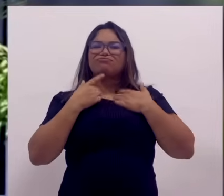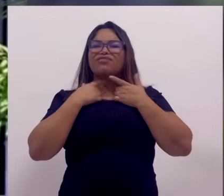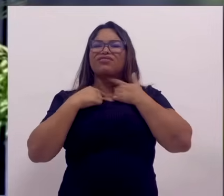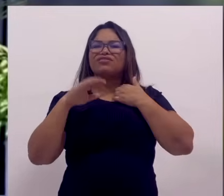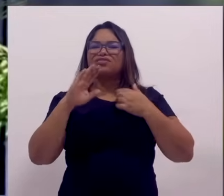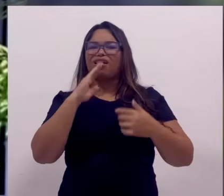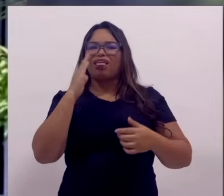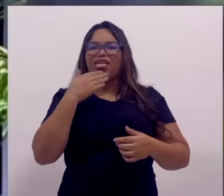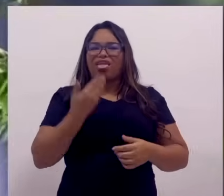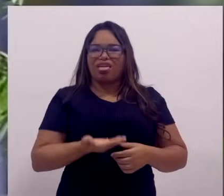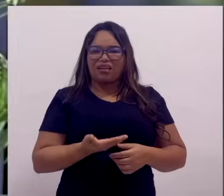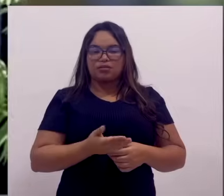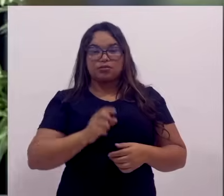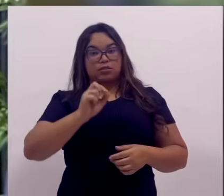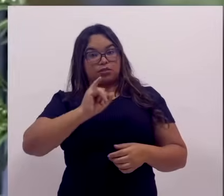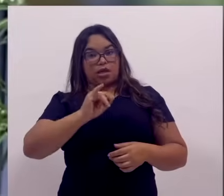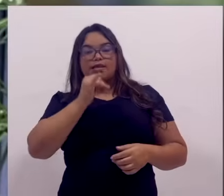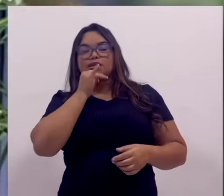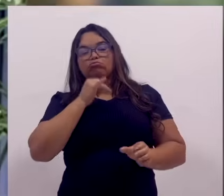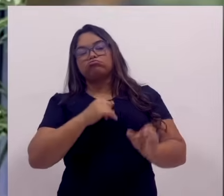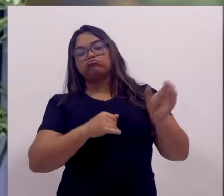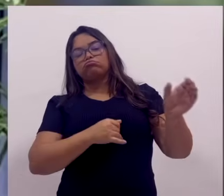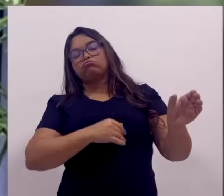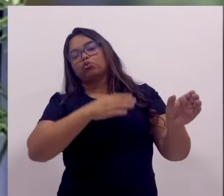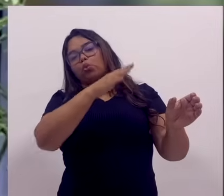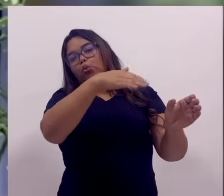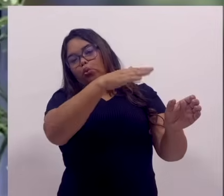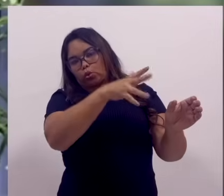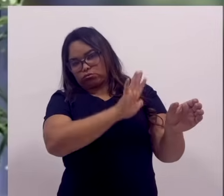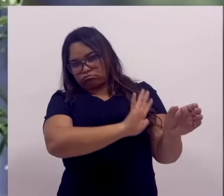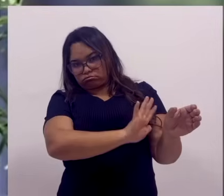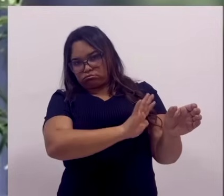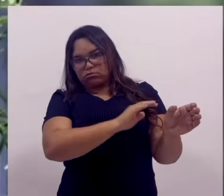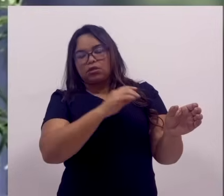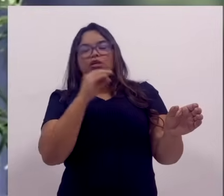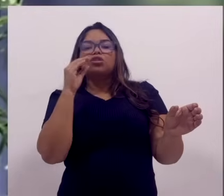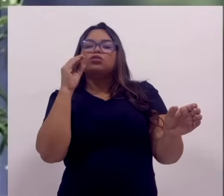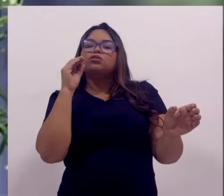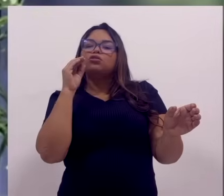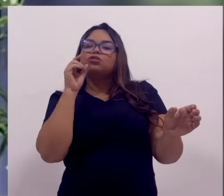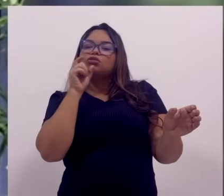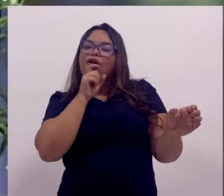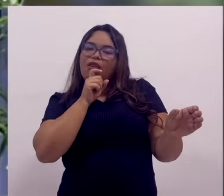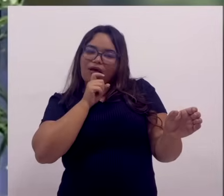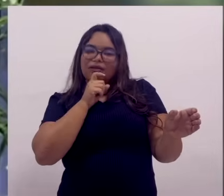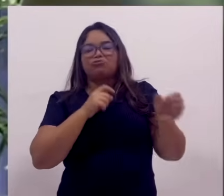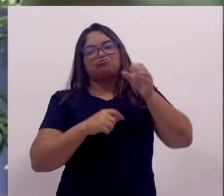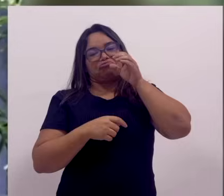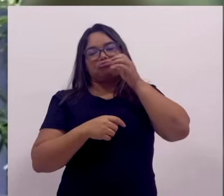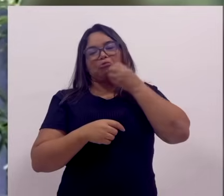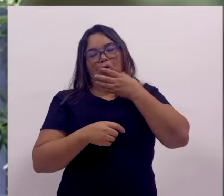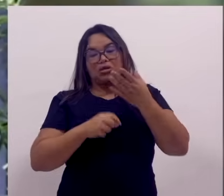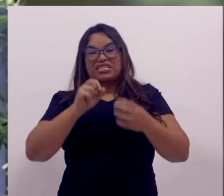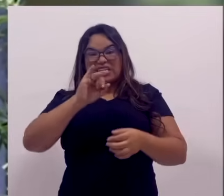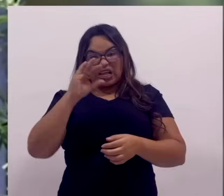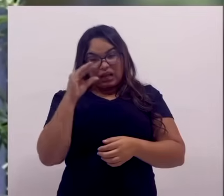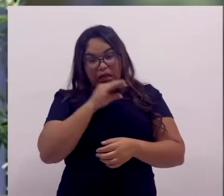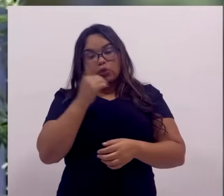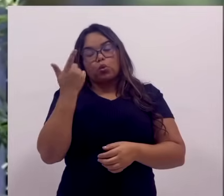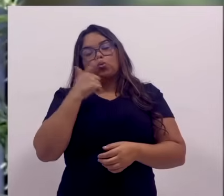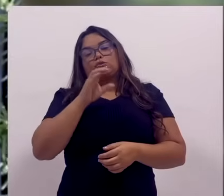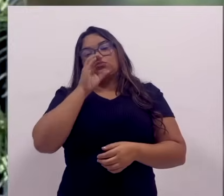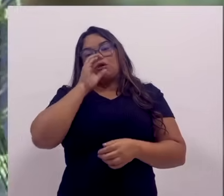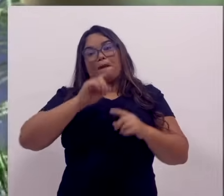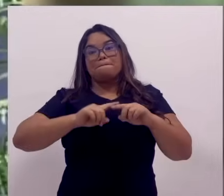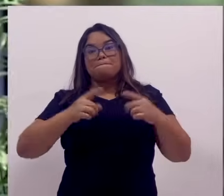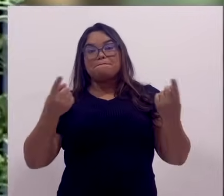como se fosse um chá. Se você a esfriasse, você também poderia bebê-la. Mas quando ela chegava ali, ela estava